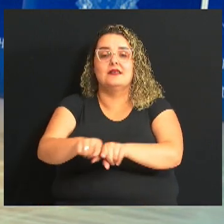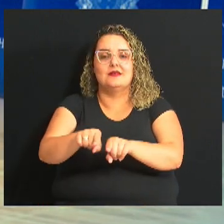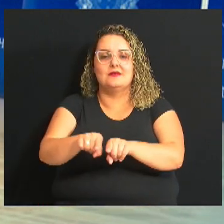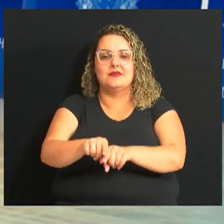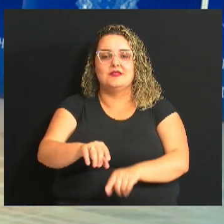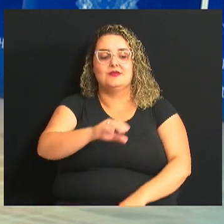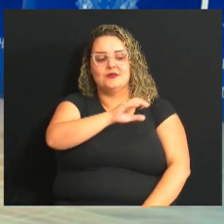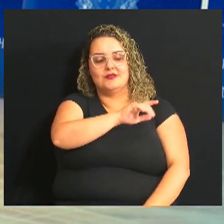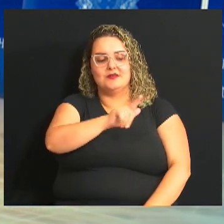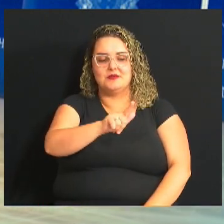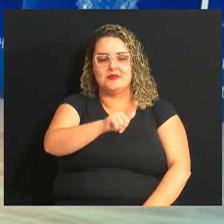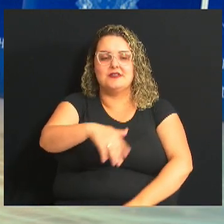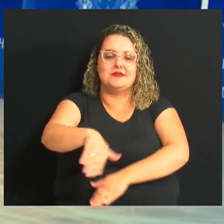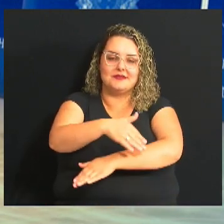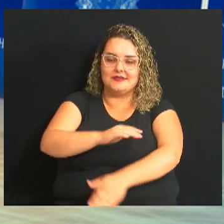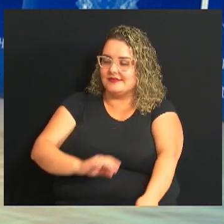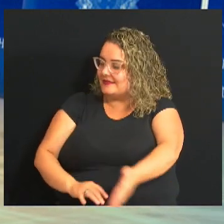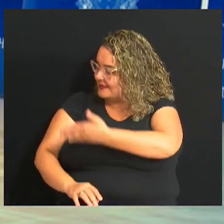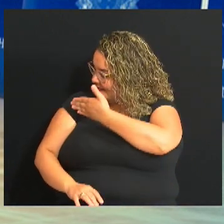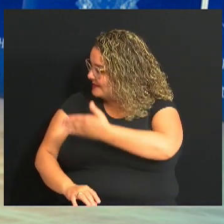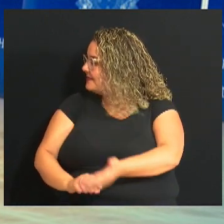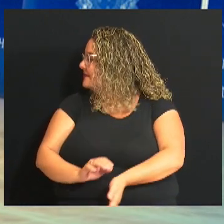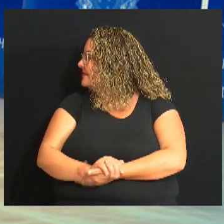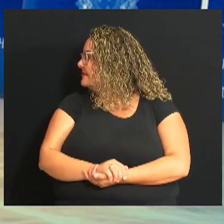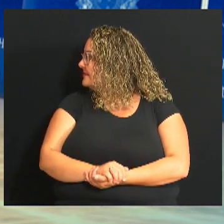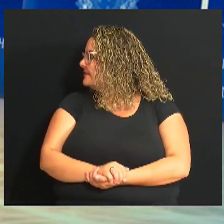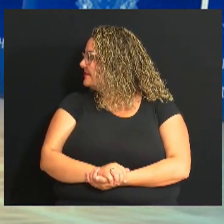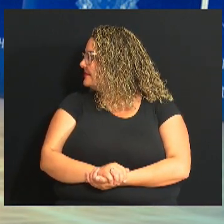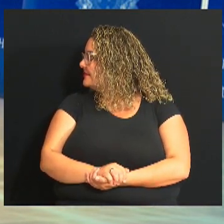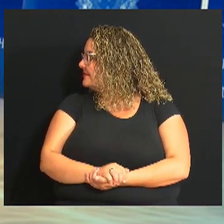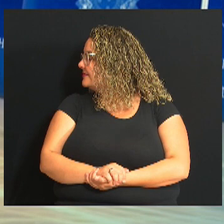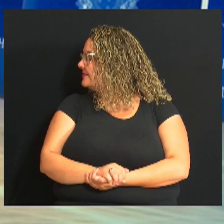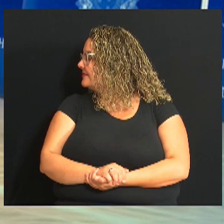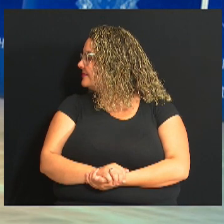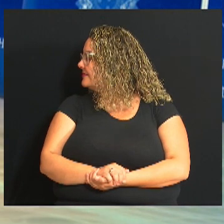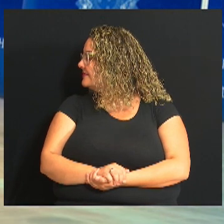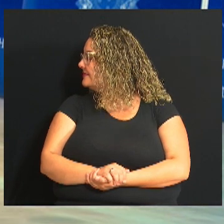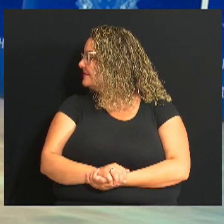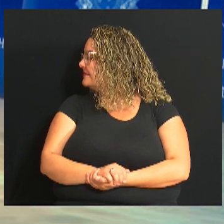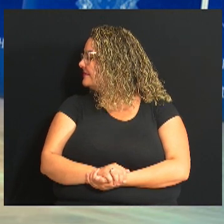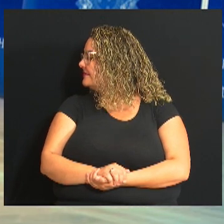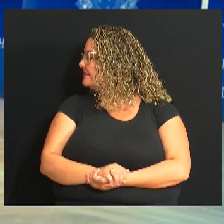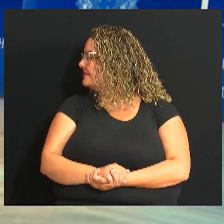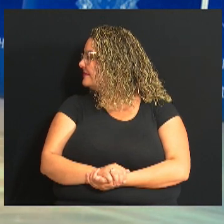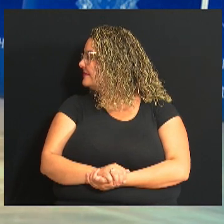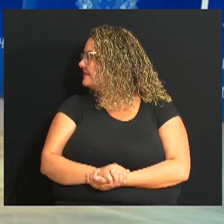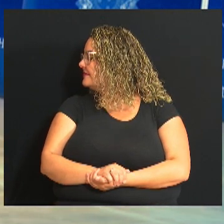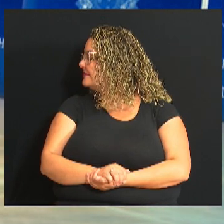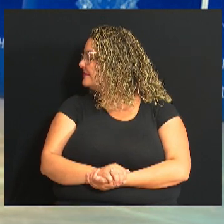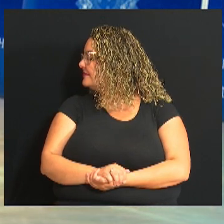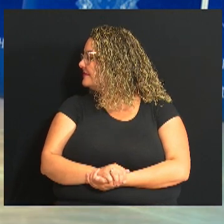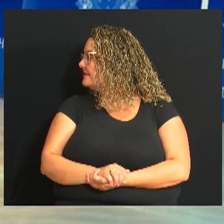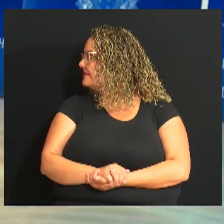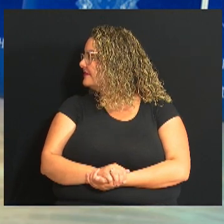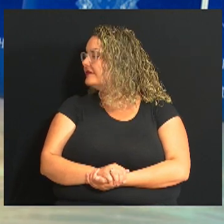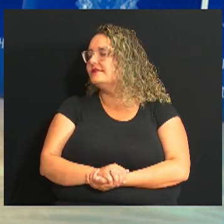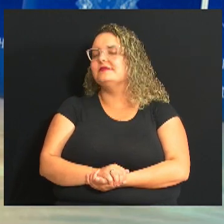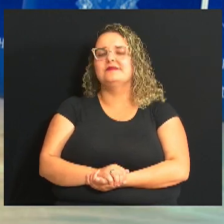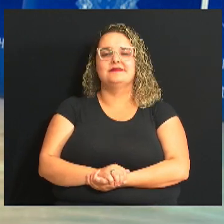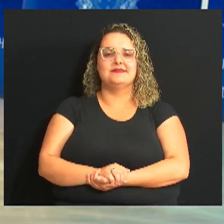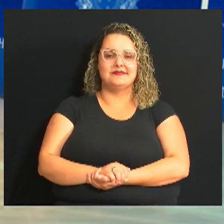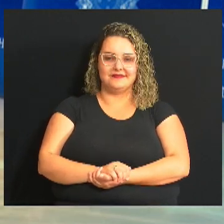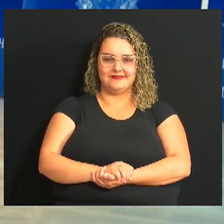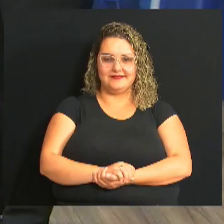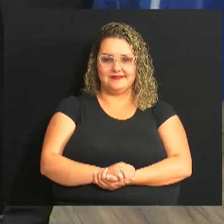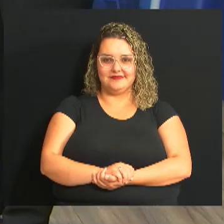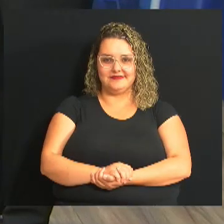Distrito do Campo Grande fica na Rua Manuel Machado Pereira, 902, em frente à Praça da Concórdia.